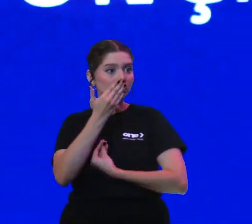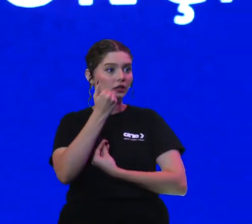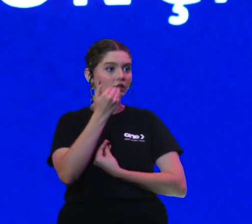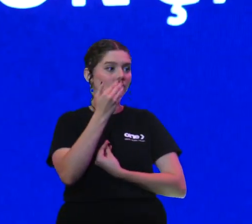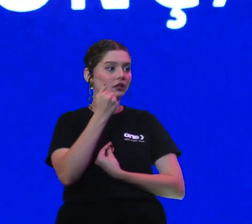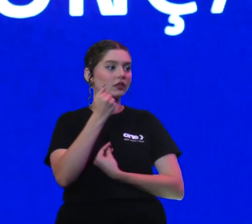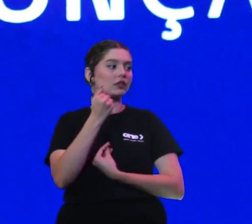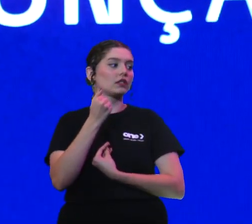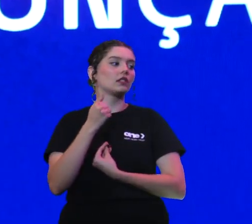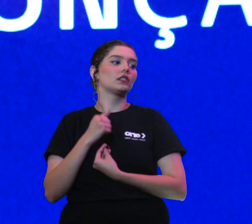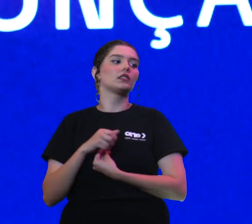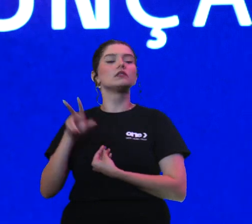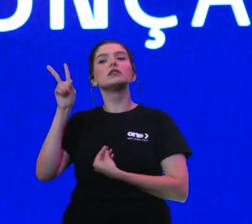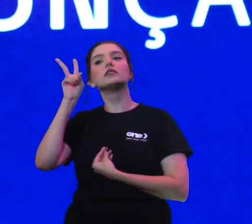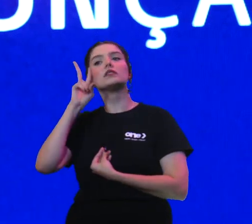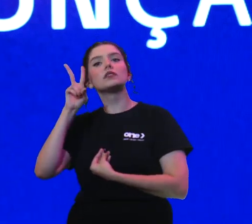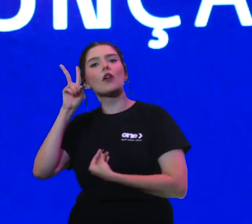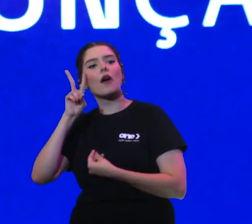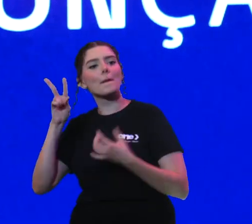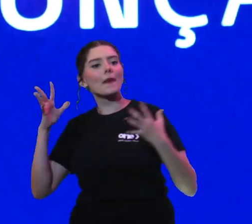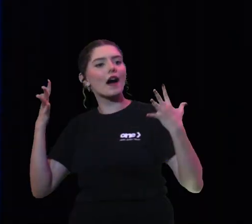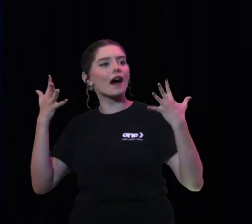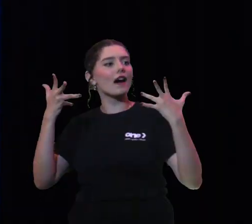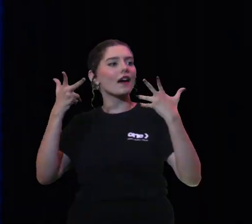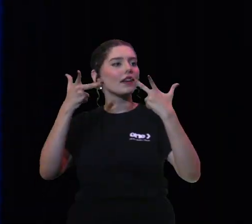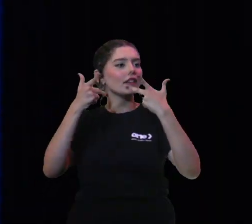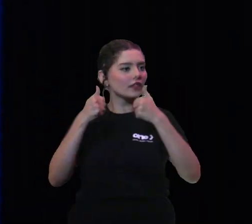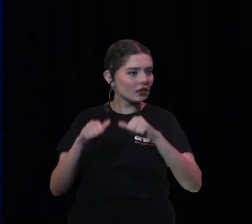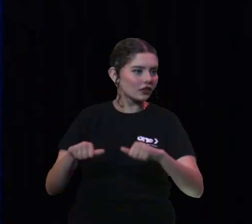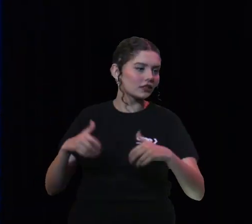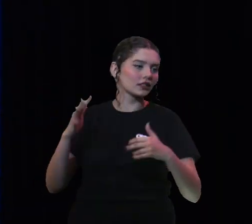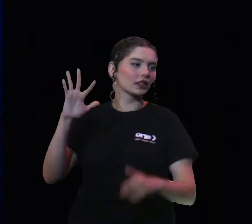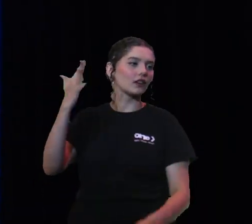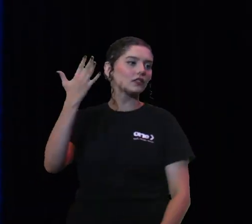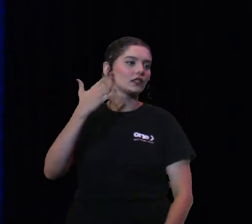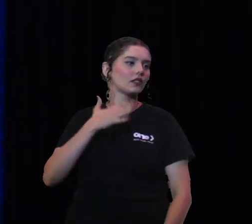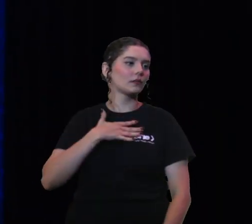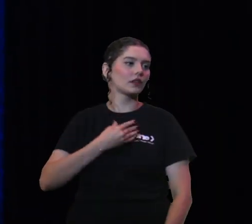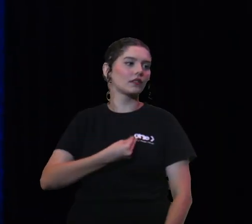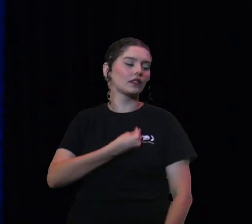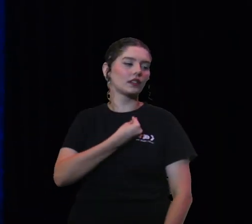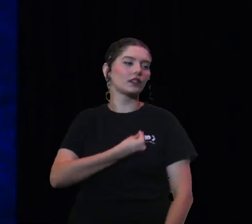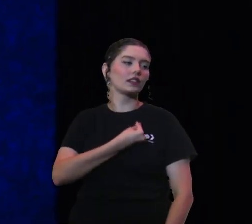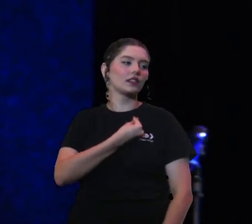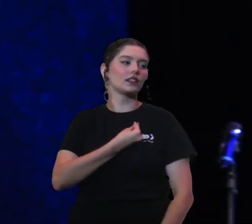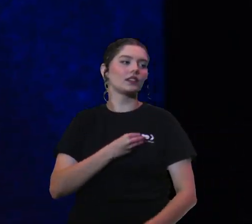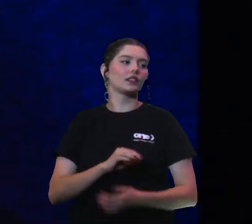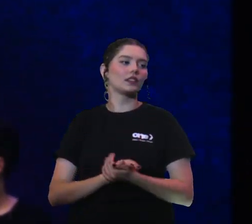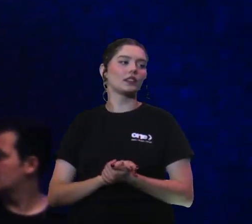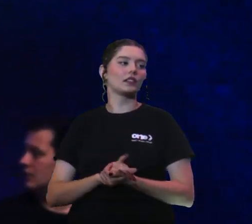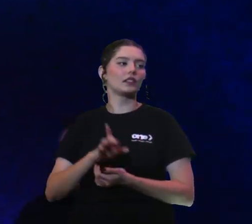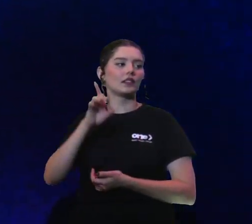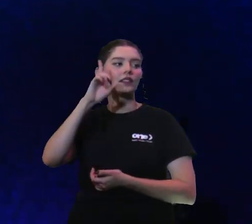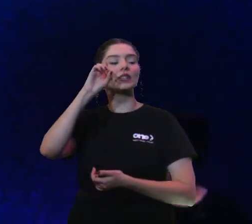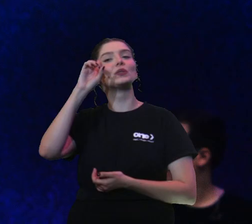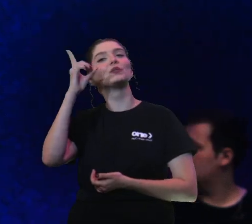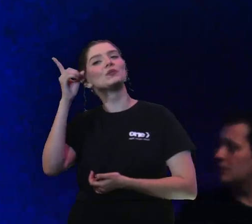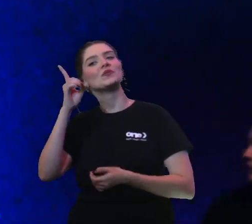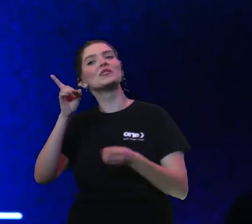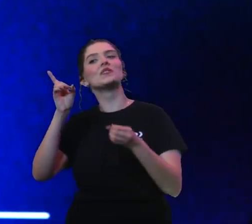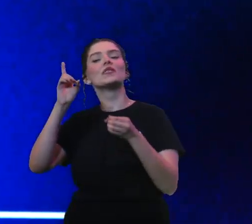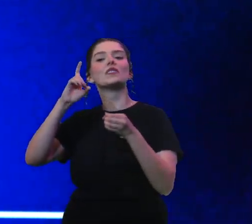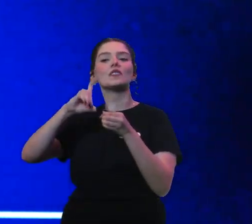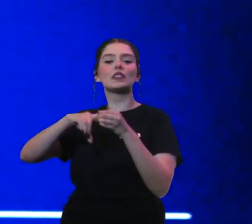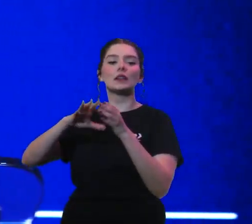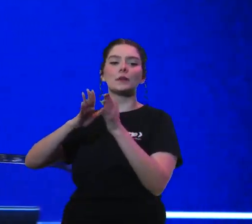histórias para ela de coisas que eu vivi com Deus, com a mãe dela também junto, com a minha esposa. Coisas maravilhosas. Até que um dia eu comecei a voltar para as histórias bíblicas